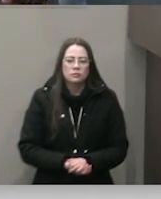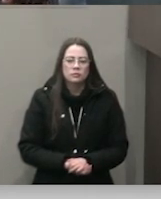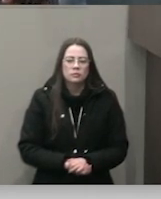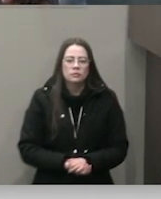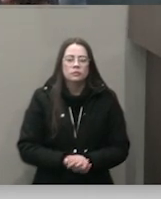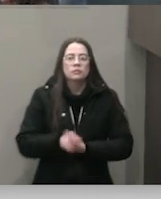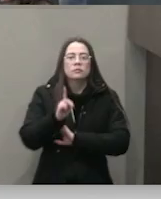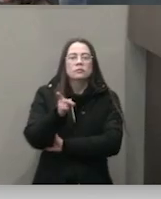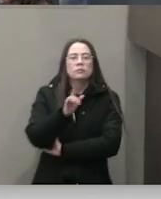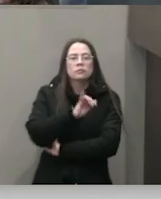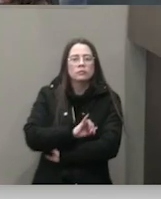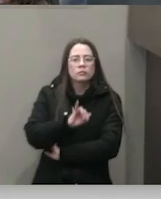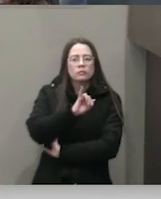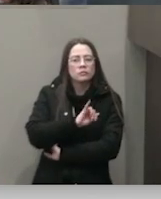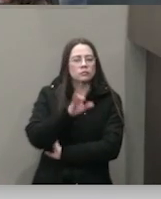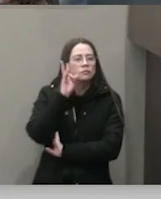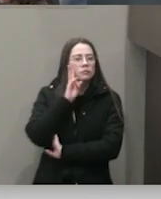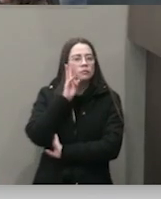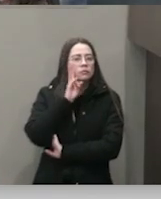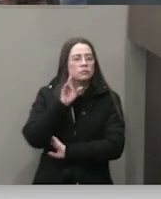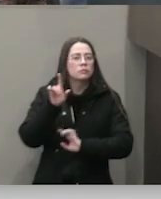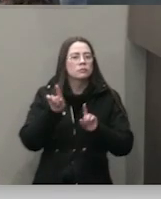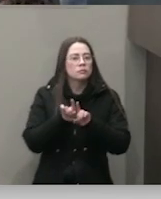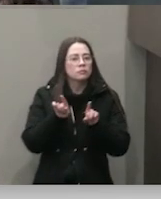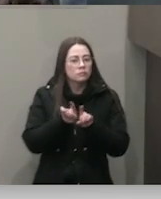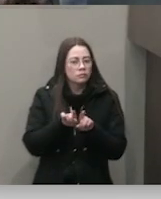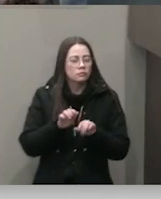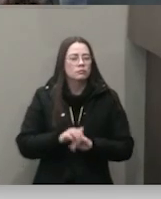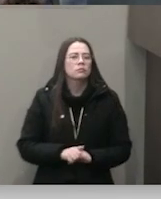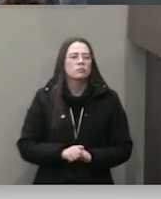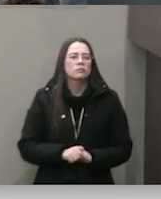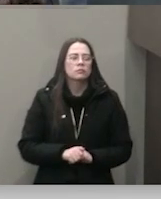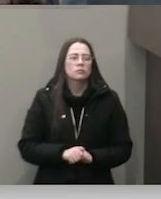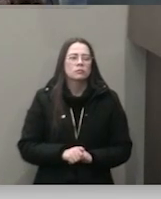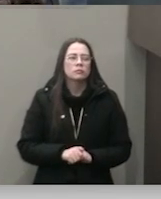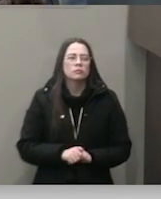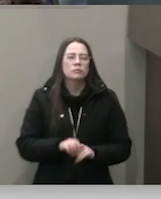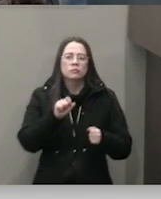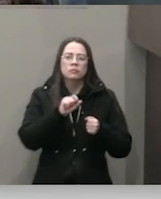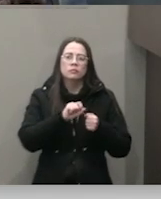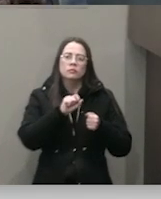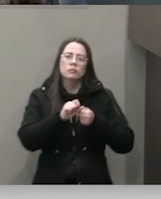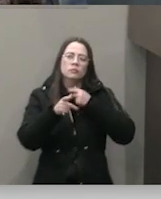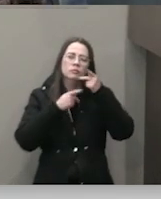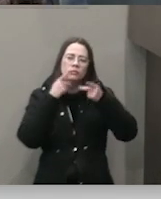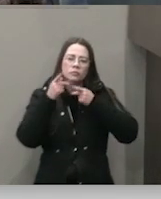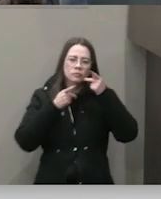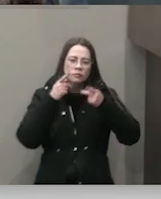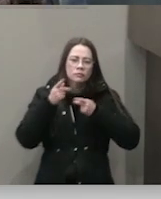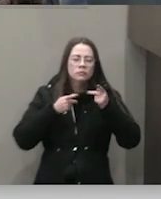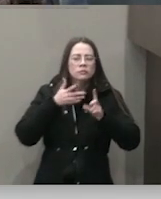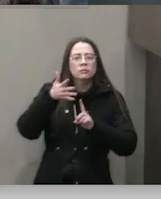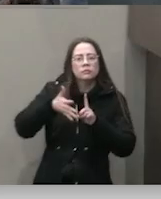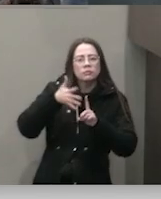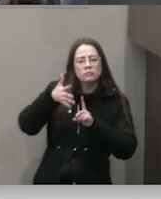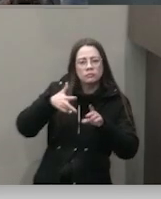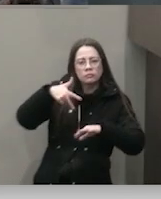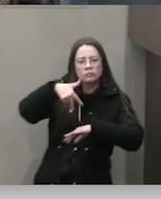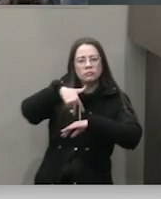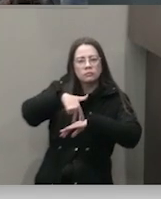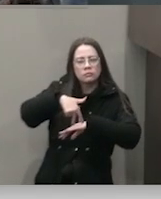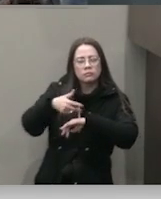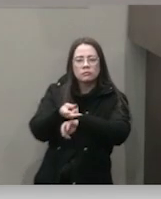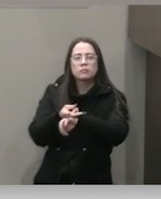É muito importante salientar e lembrar, sargento, que fiz uma fala na tribuna aqui, em busca de